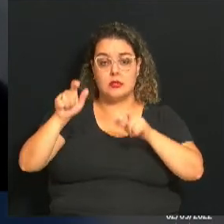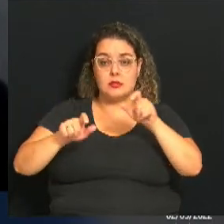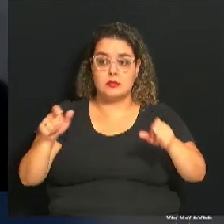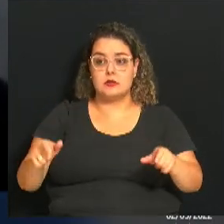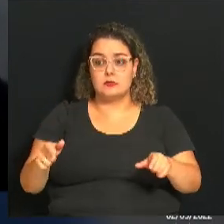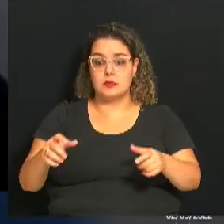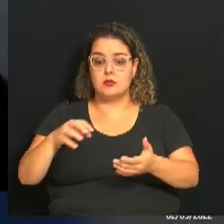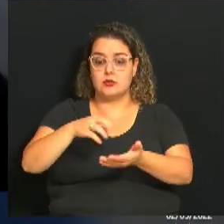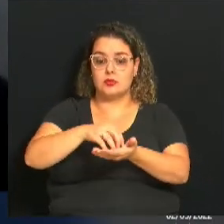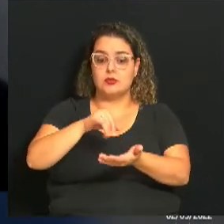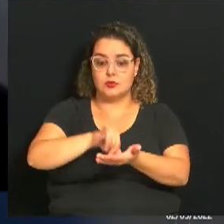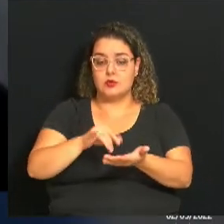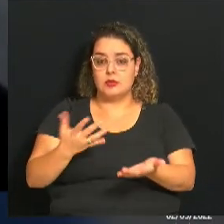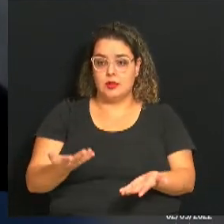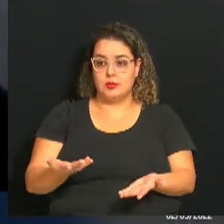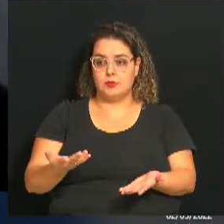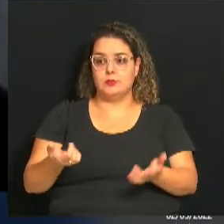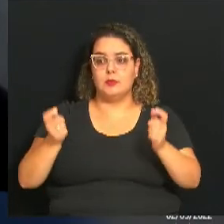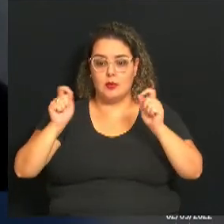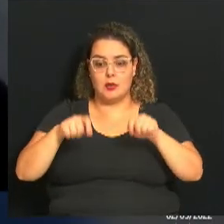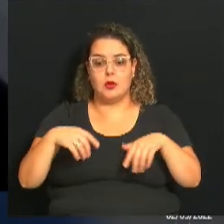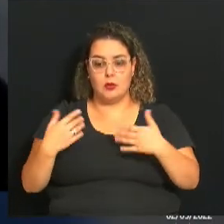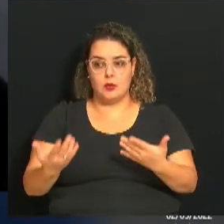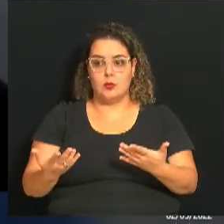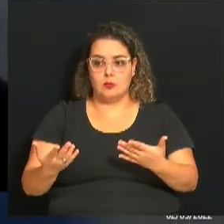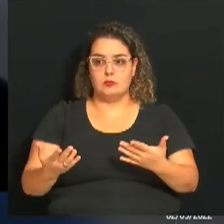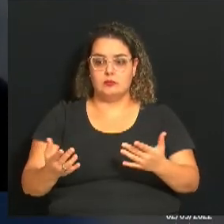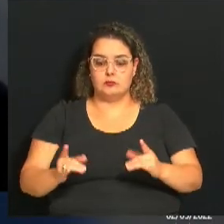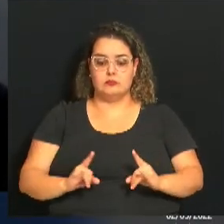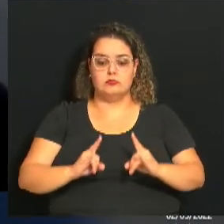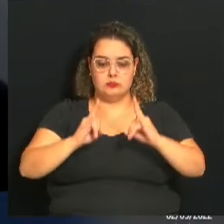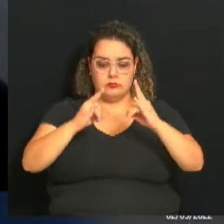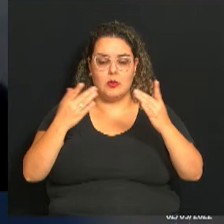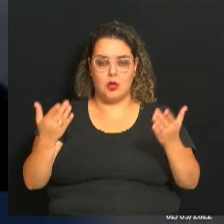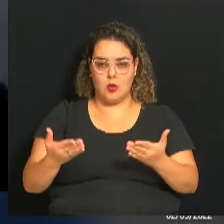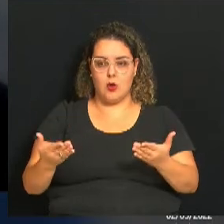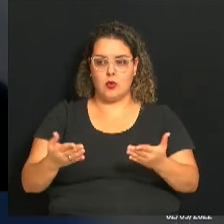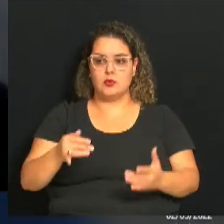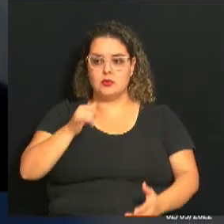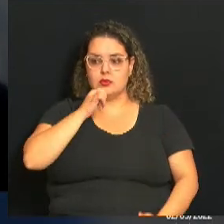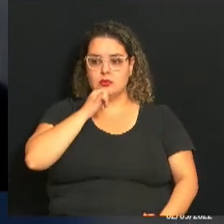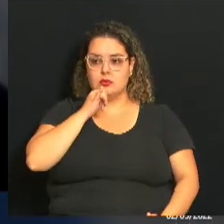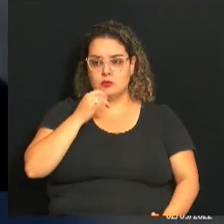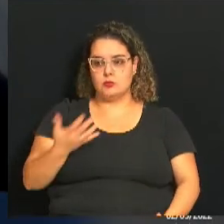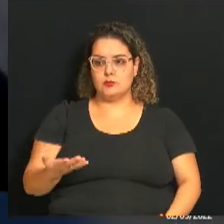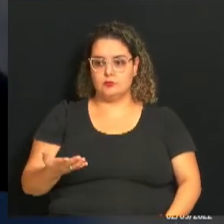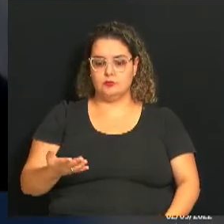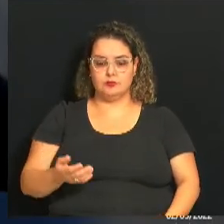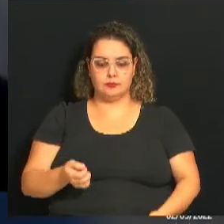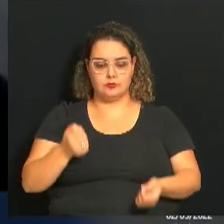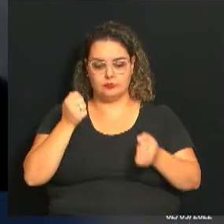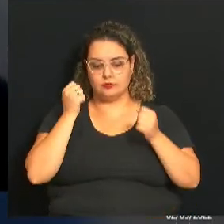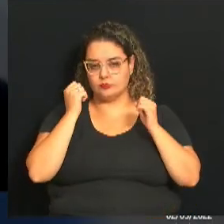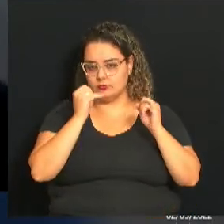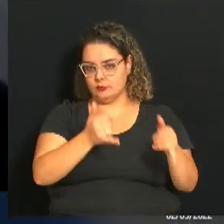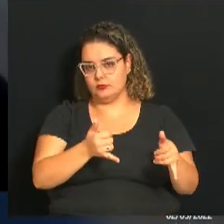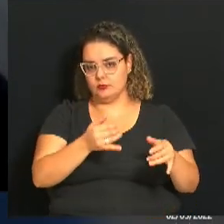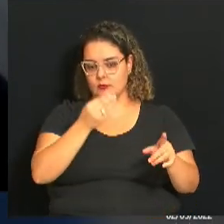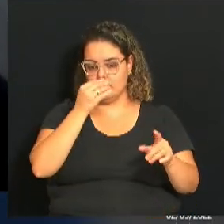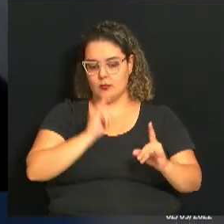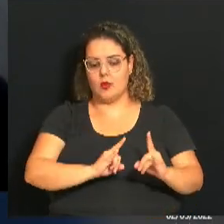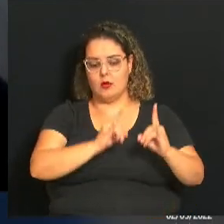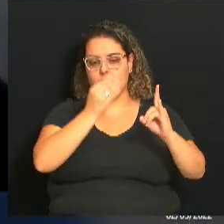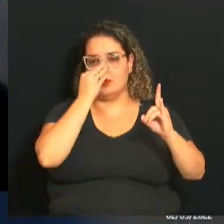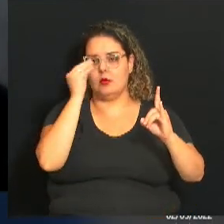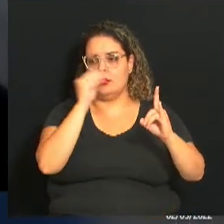né? Então, possibilitar com o edifício, né, que hoje, por exemplo, está abandonado, ou que tem poucas pessoas